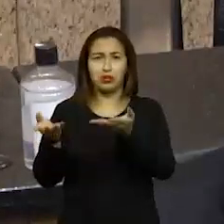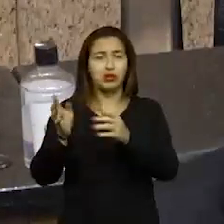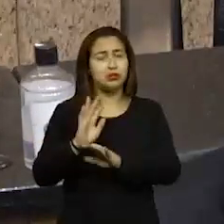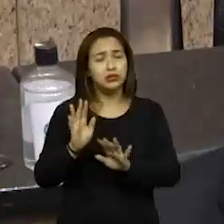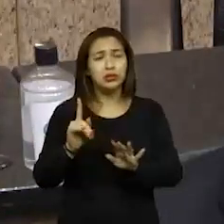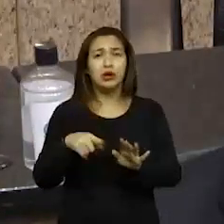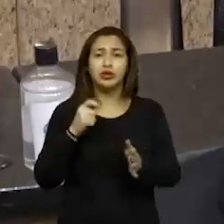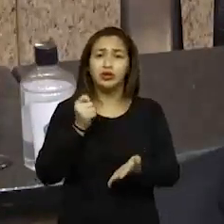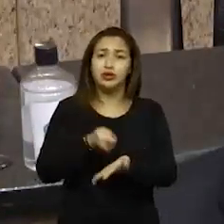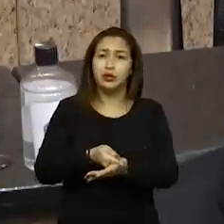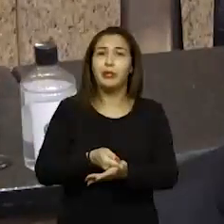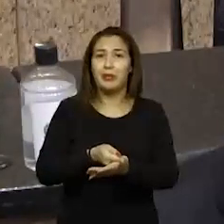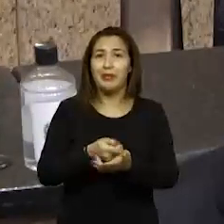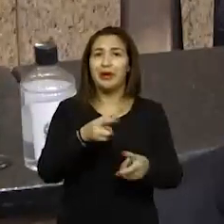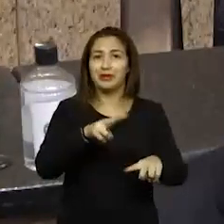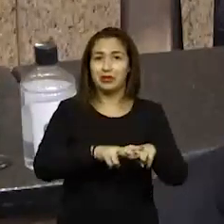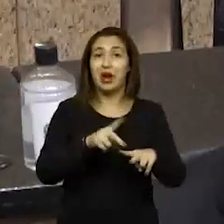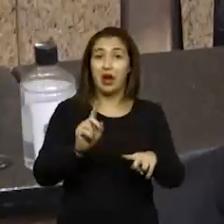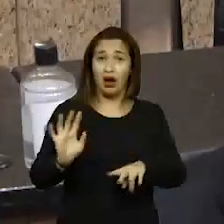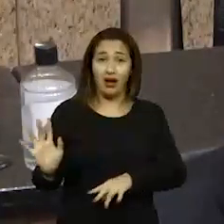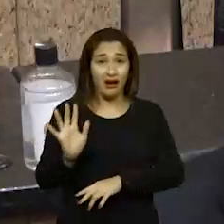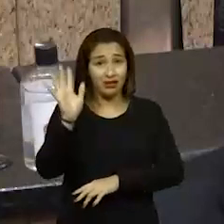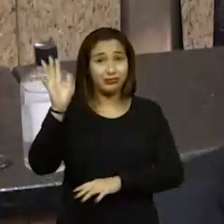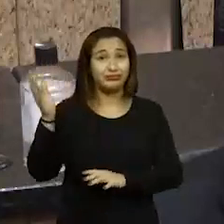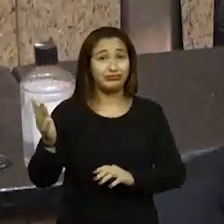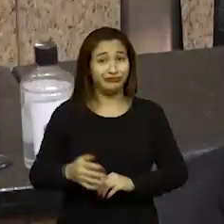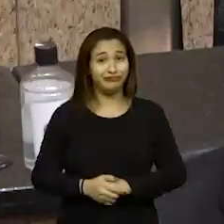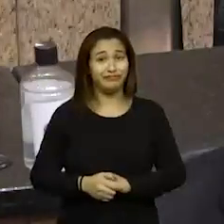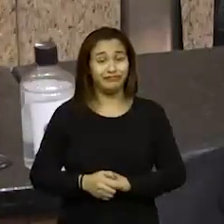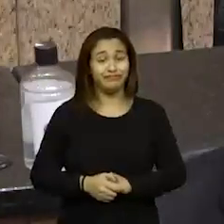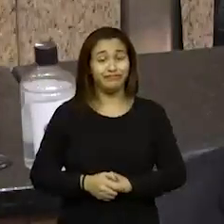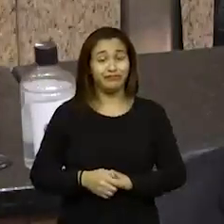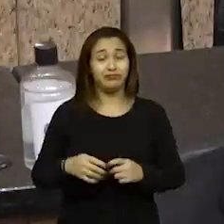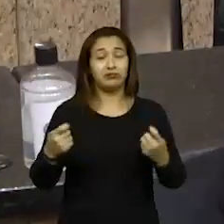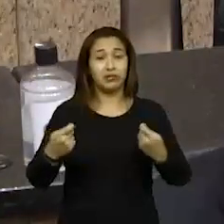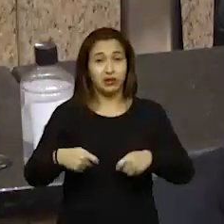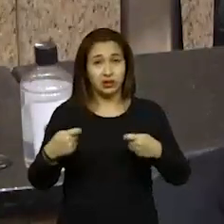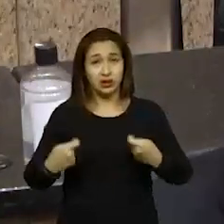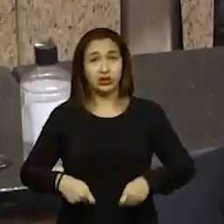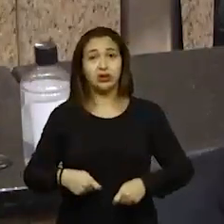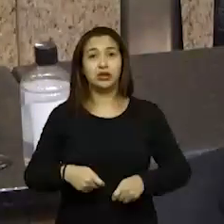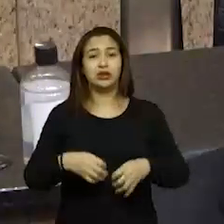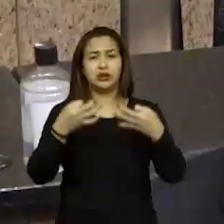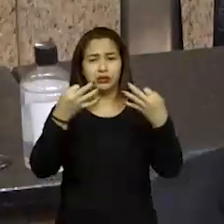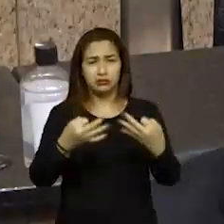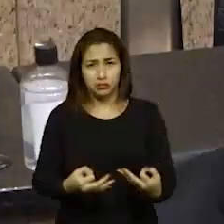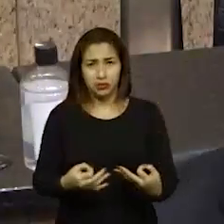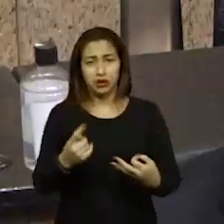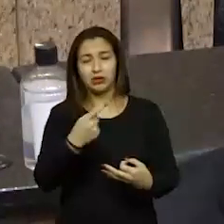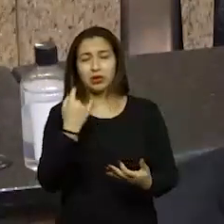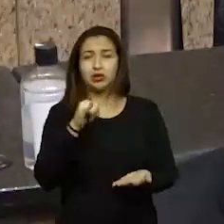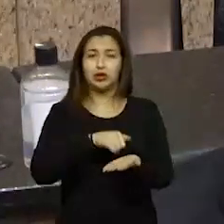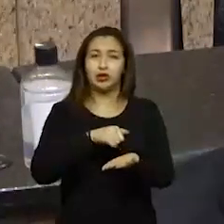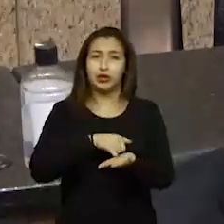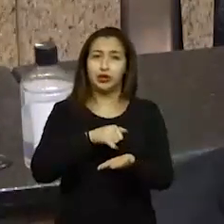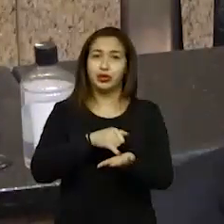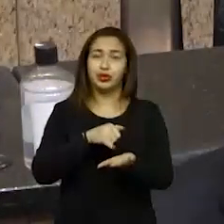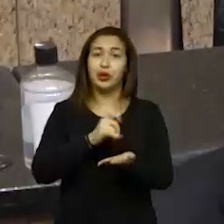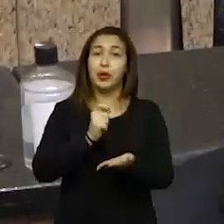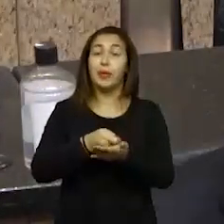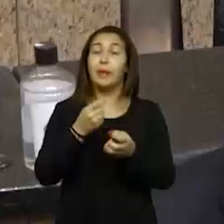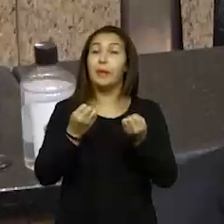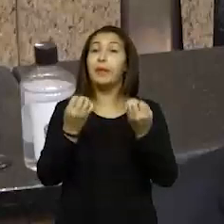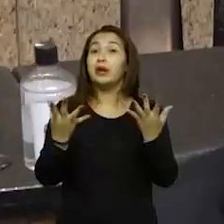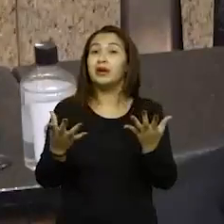carcerário ele é caro. Então, que funcione. Para isso, nós pagamos nossos impostos, para nos sentir seguros. E